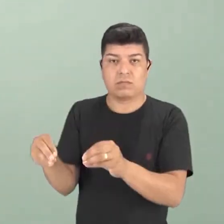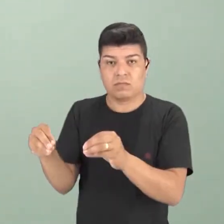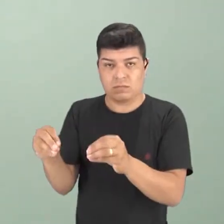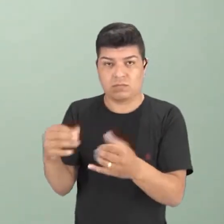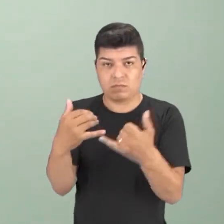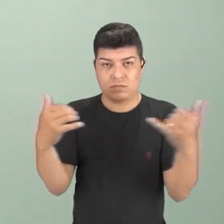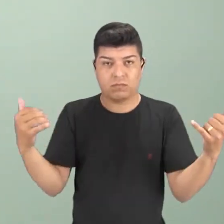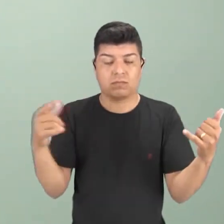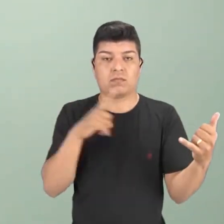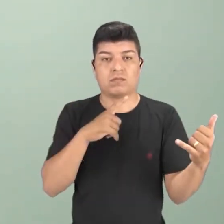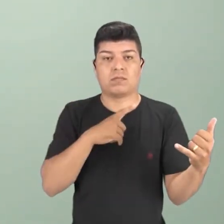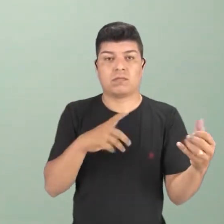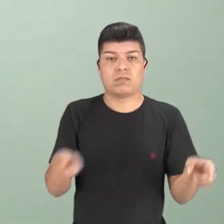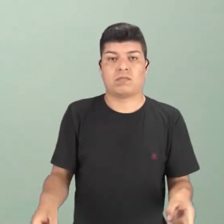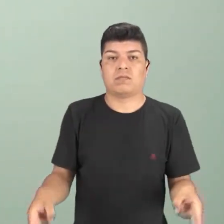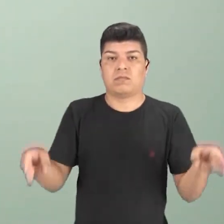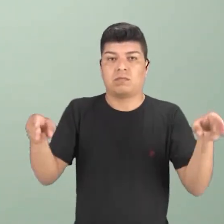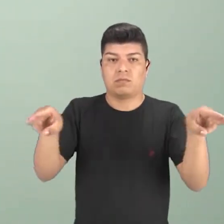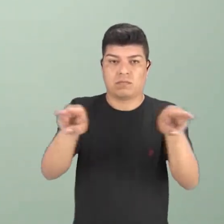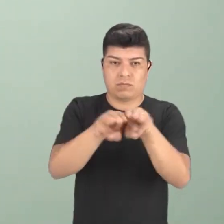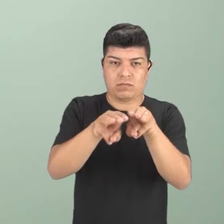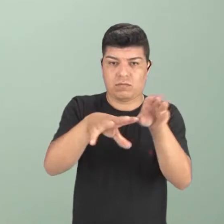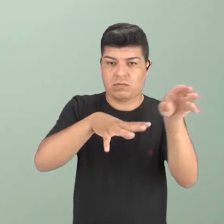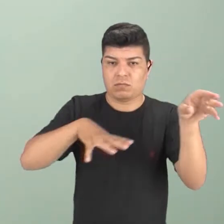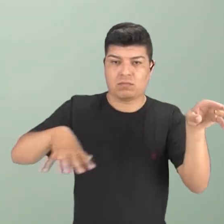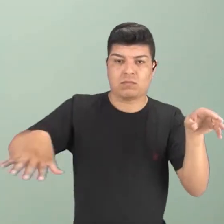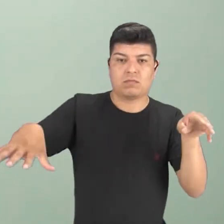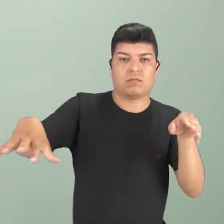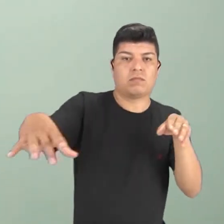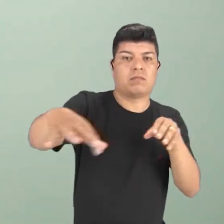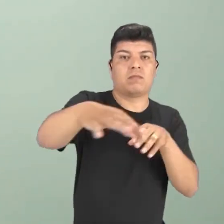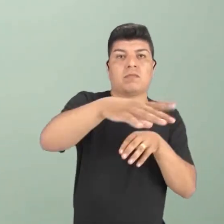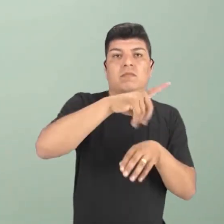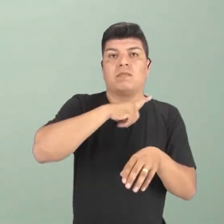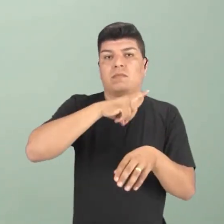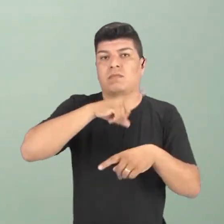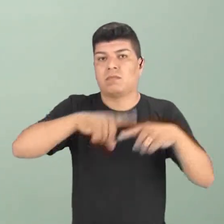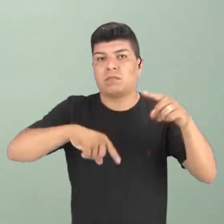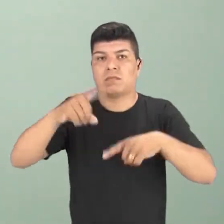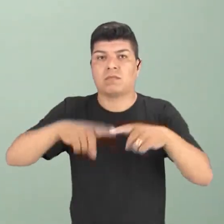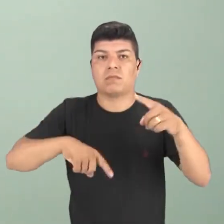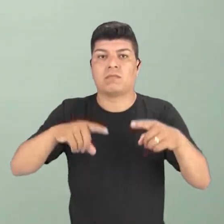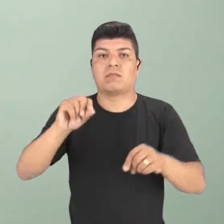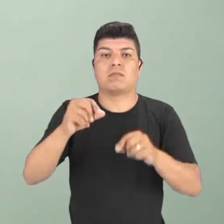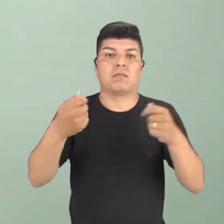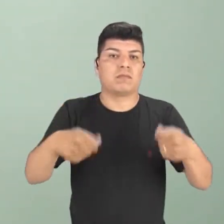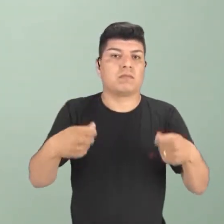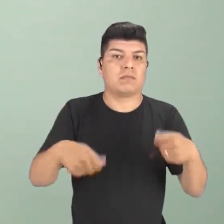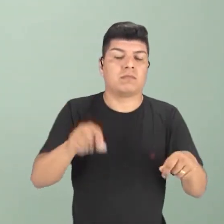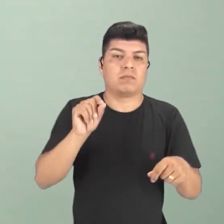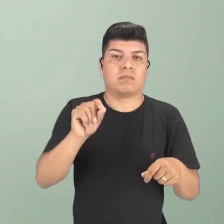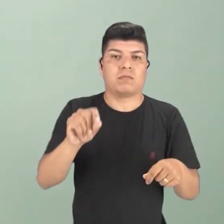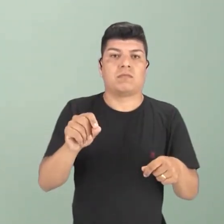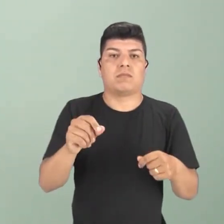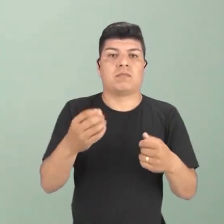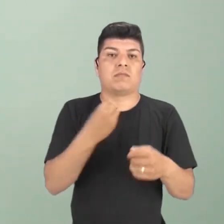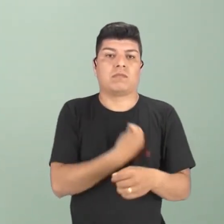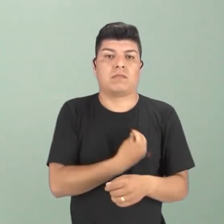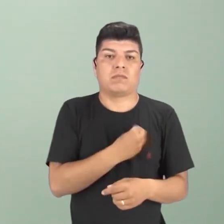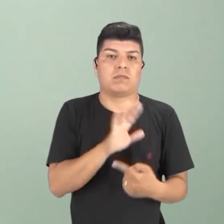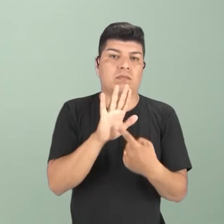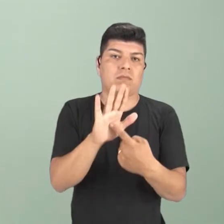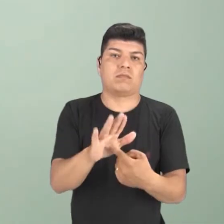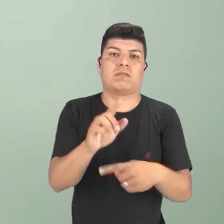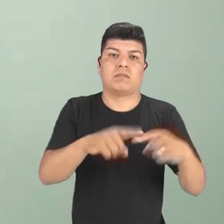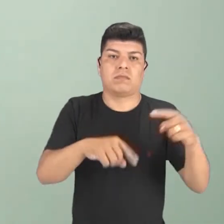condutor, há um campo elétrico em torno desse material, e aí a sua forma depende da forma também que se apresenta esse